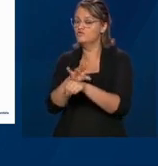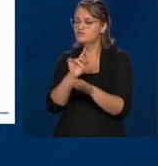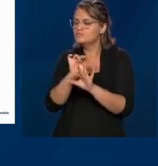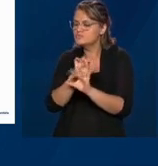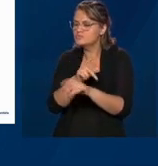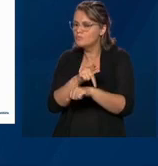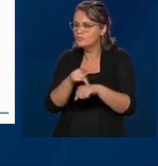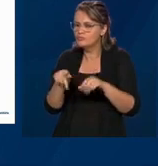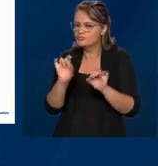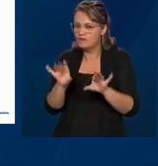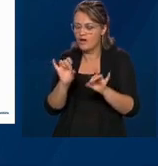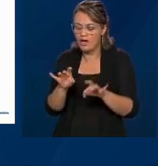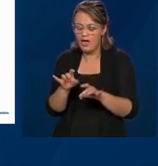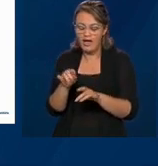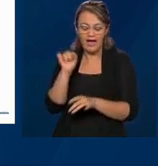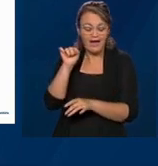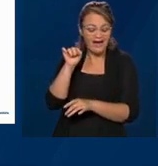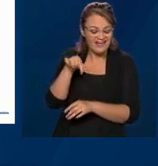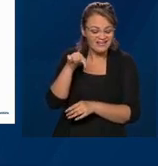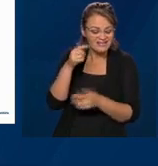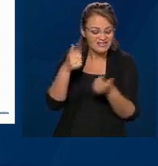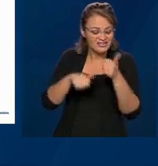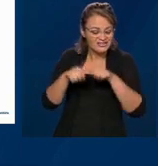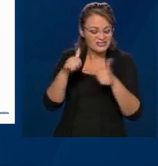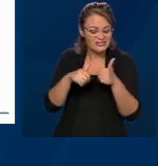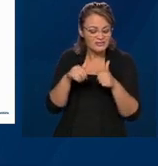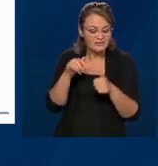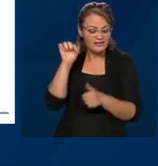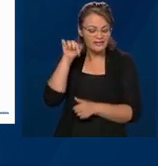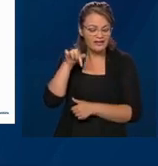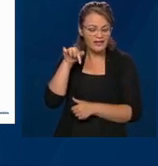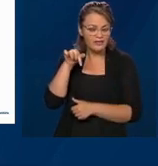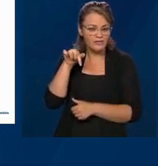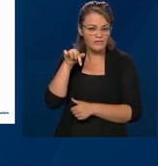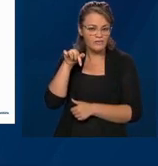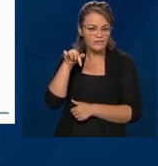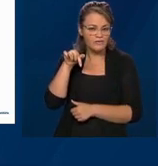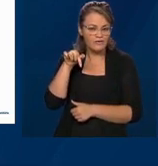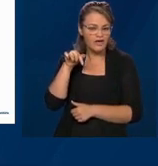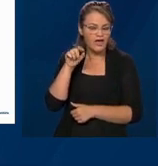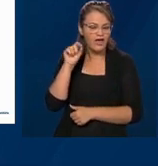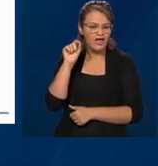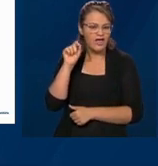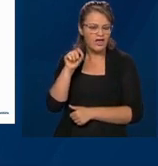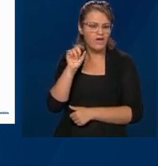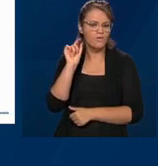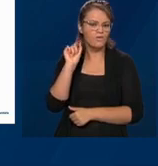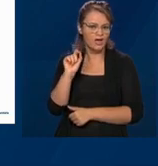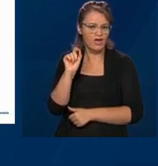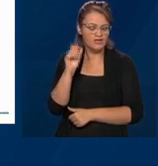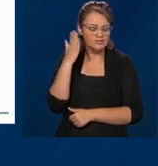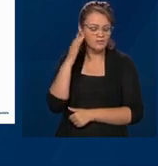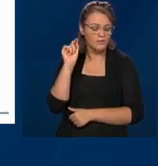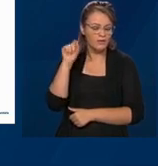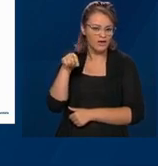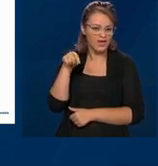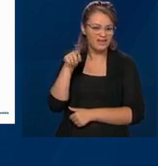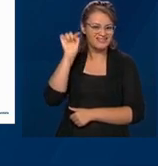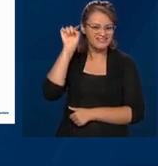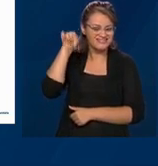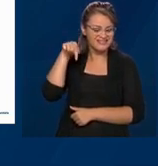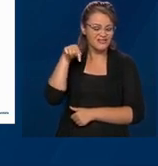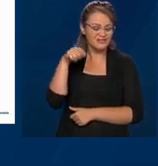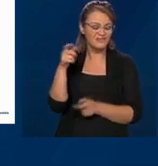mais importante é a resposta humoral. A resposta humoral é a